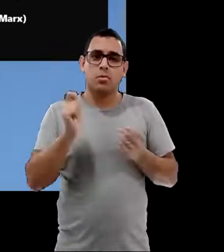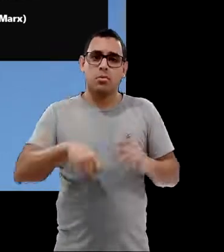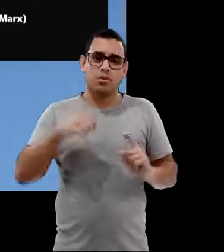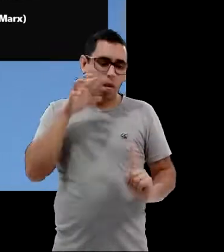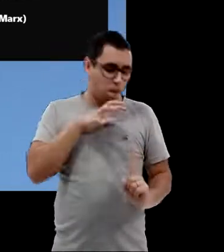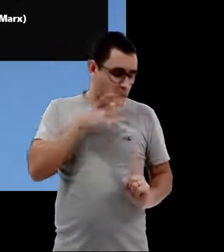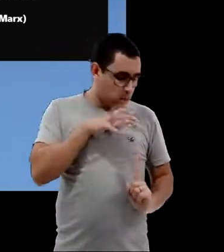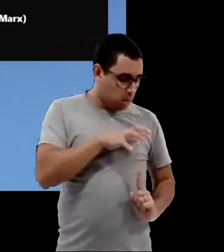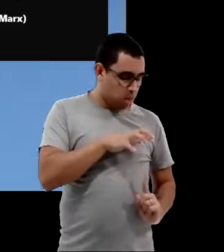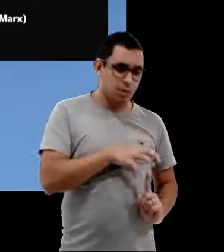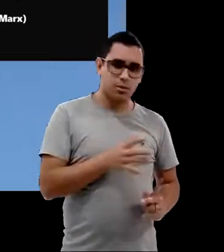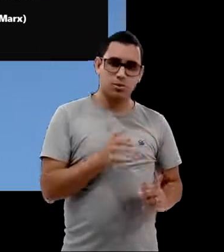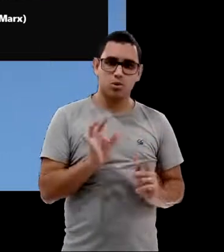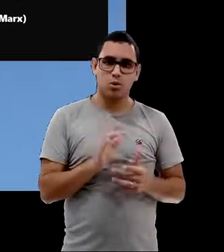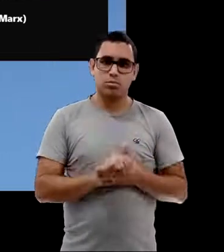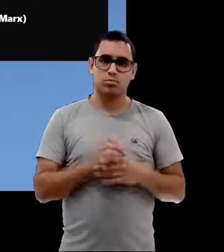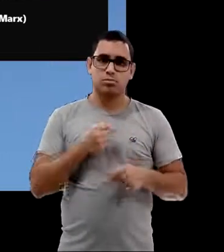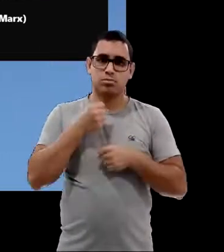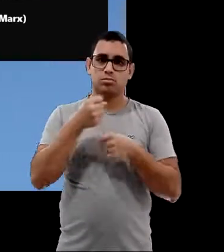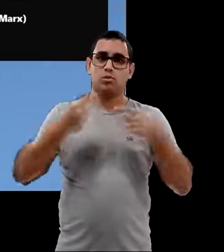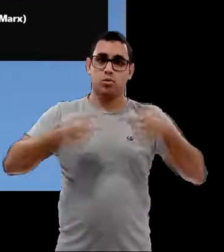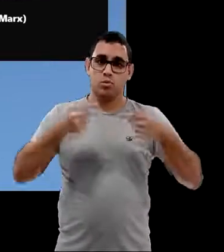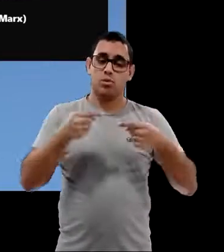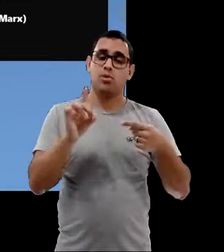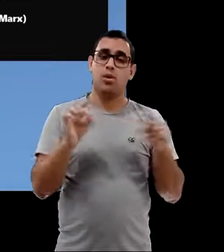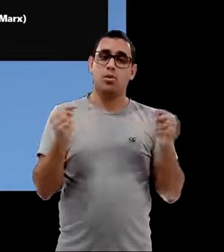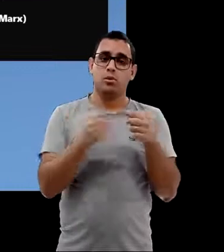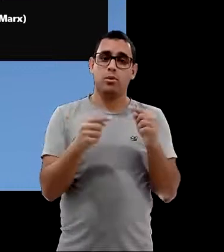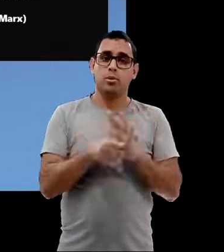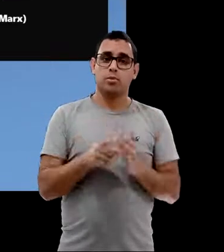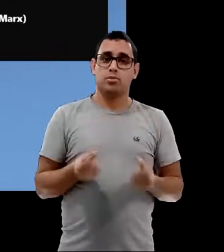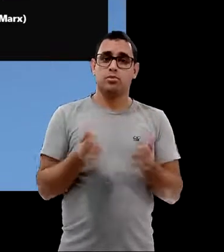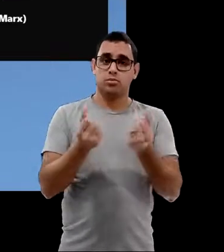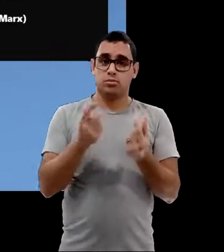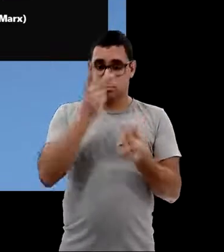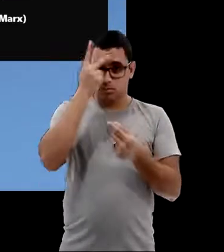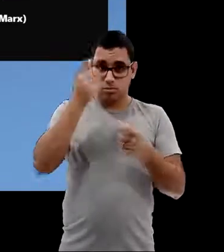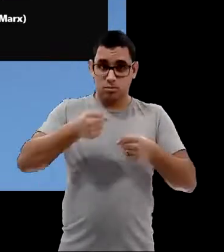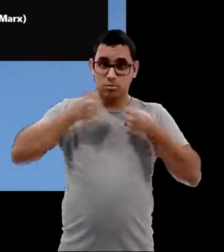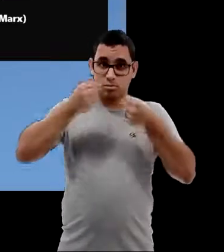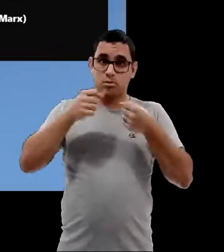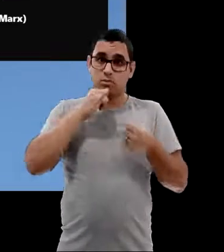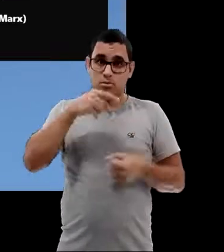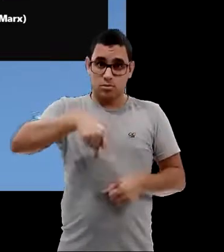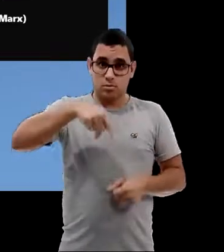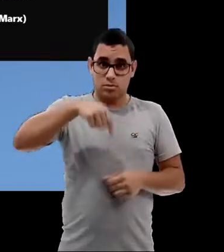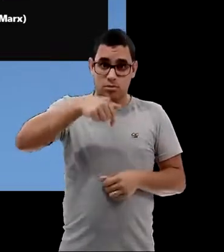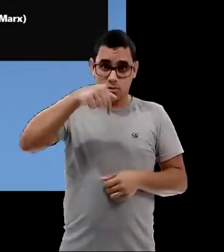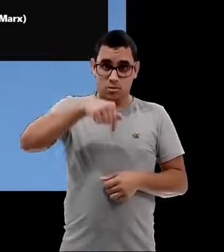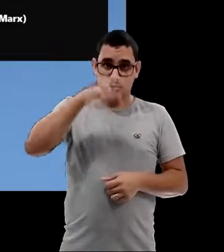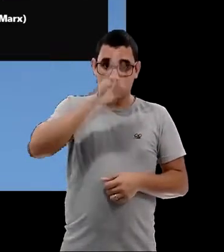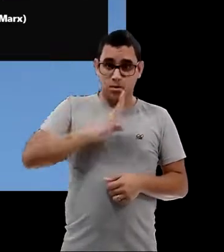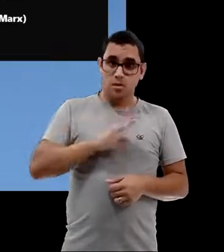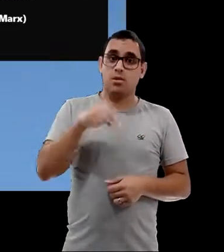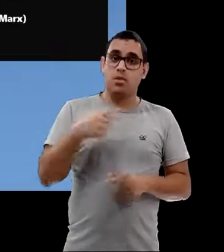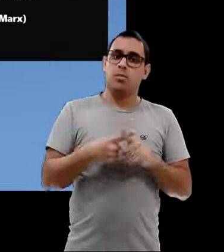assume esse poder para oprimir a outra classe. O poder político muitas vezes é ligado ao poder econômico. Então, muitas vezes, quem está no poder, principalmente no Brasil,